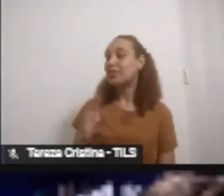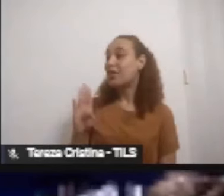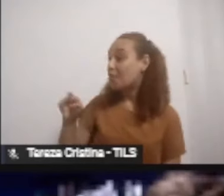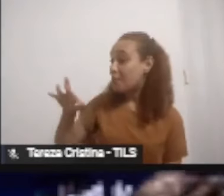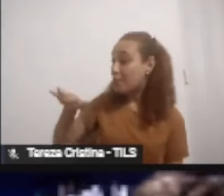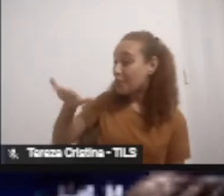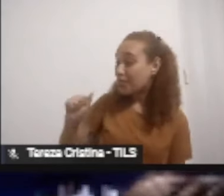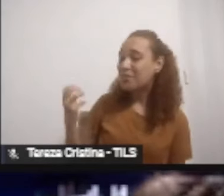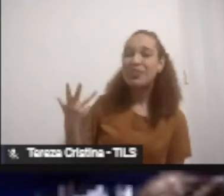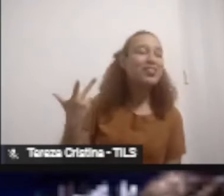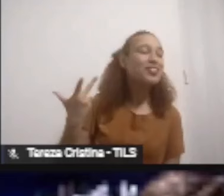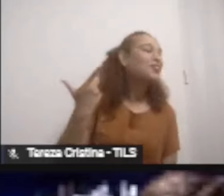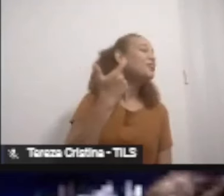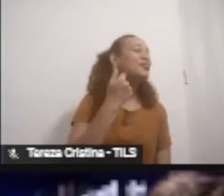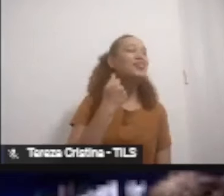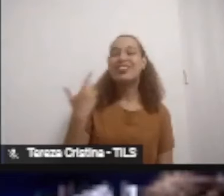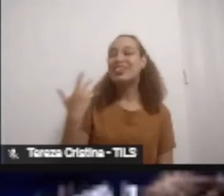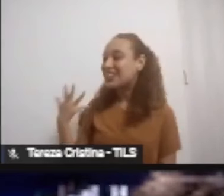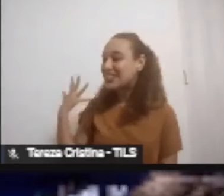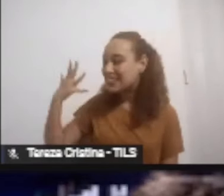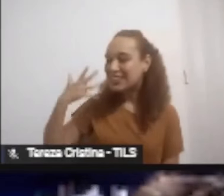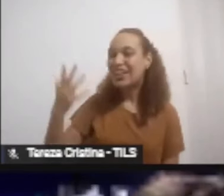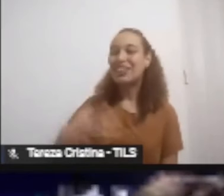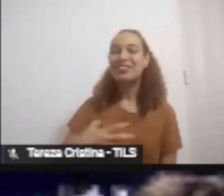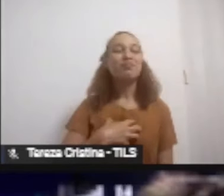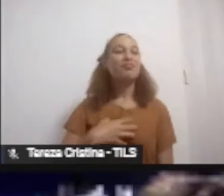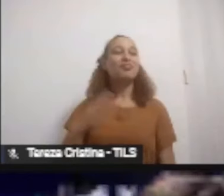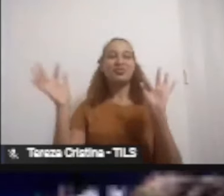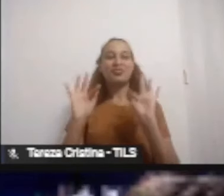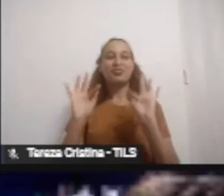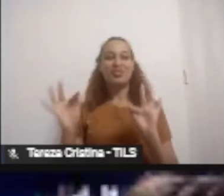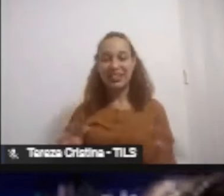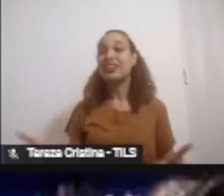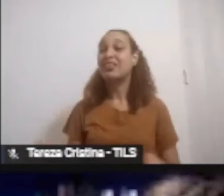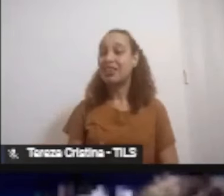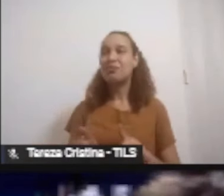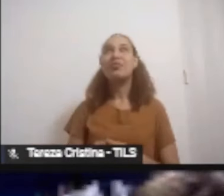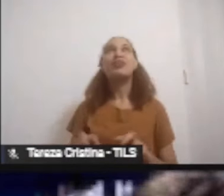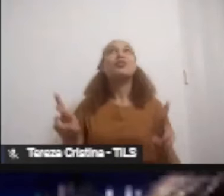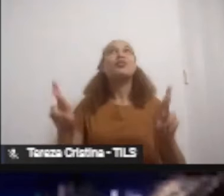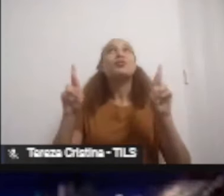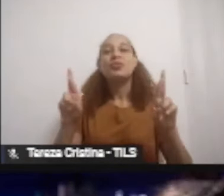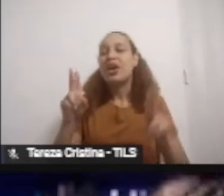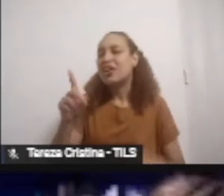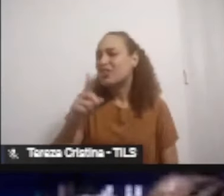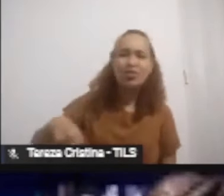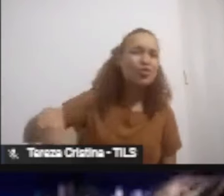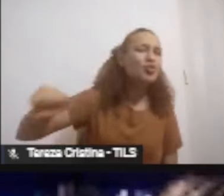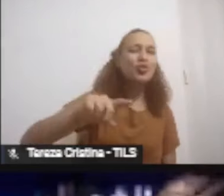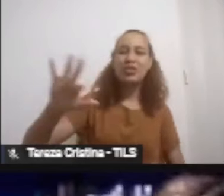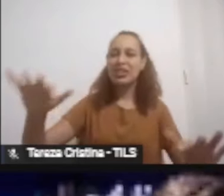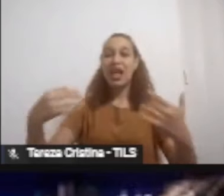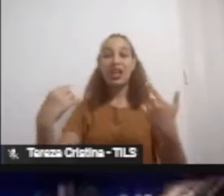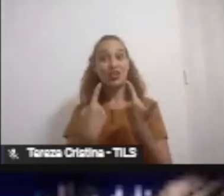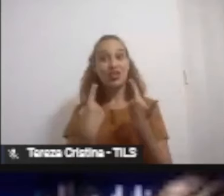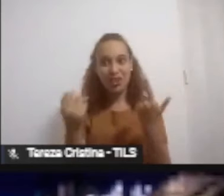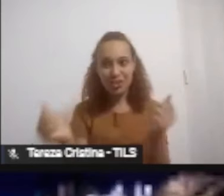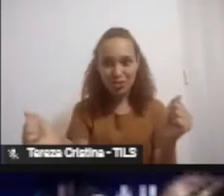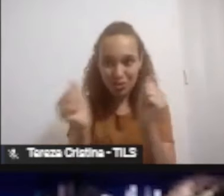daqui com o coração, sabe, cheio de alegria e também de esperança de todas as pessoas que assistiram. Gente, nós estamos juntos e juntas, tá?